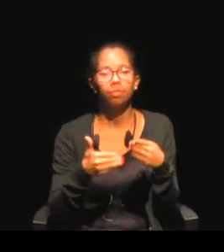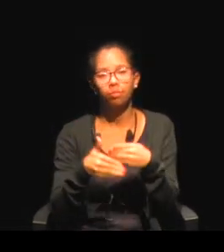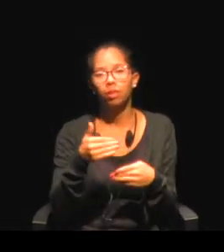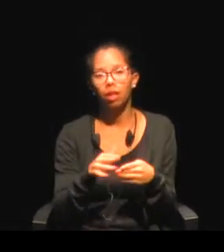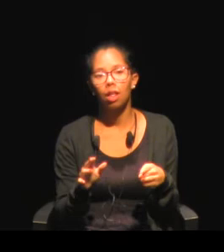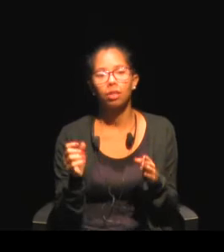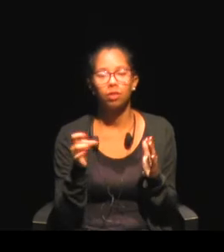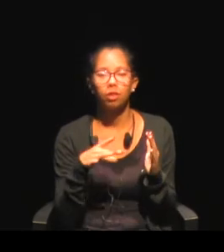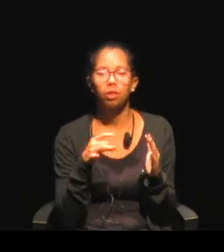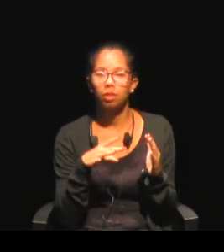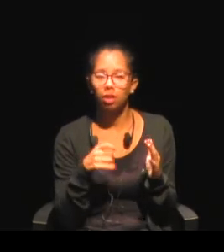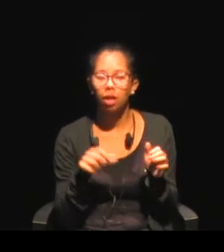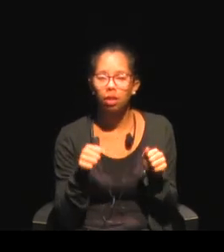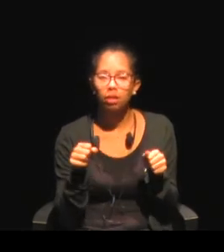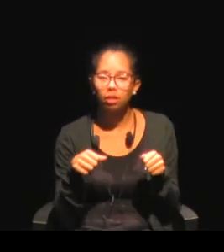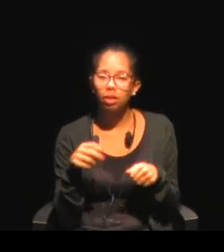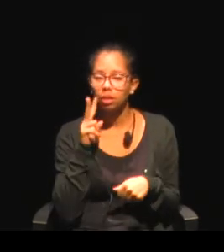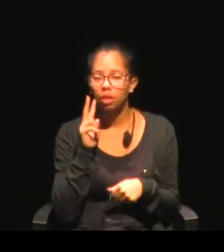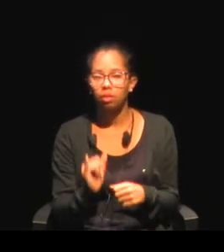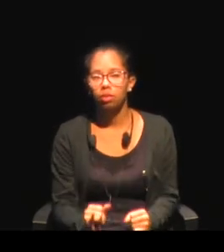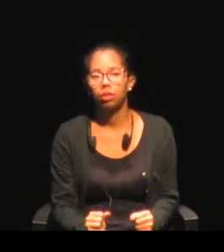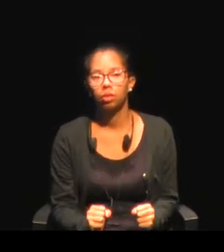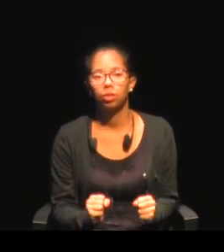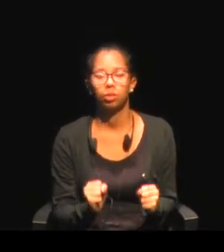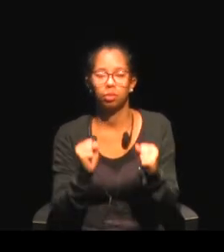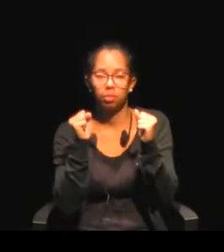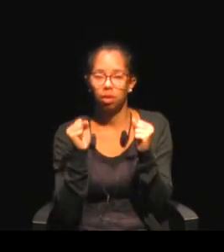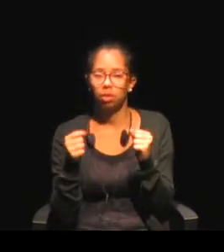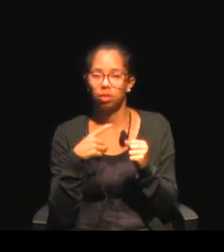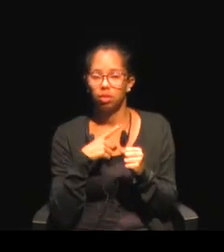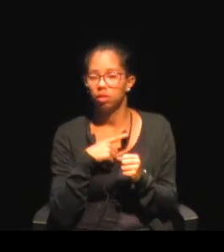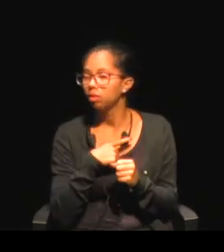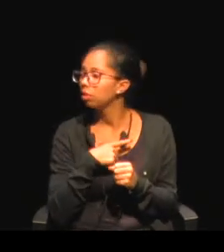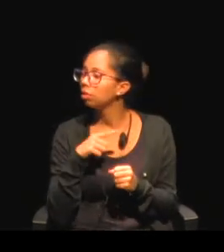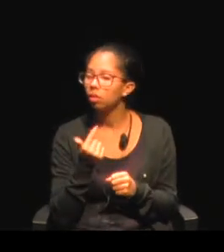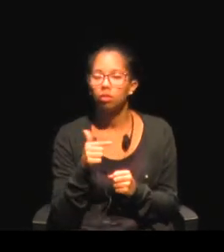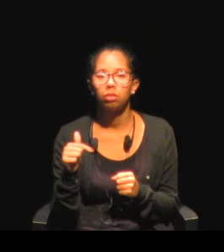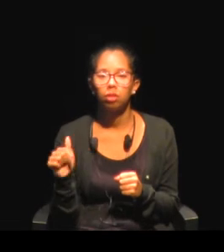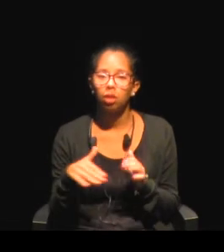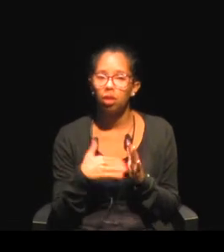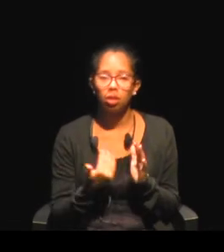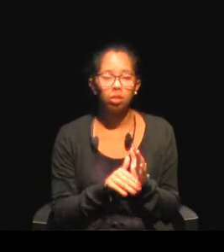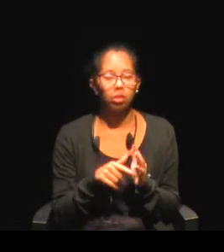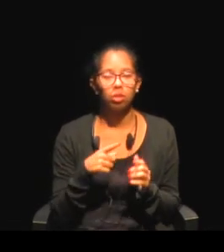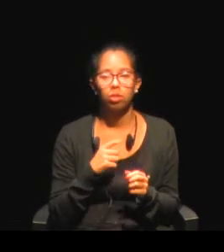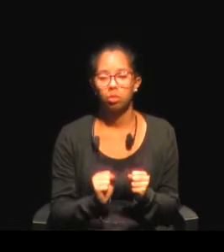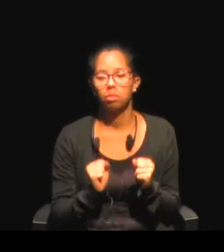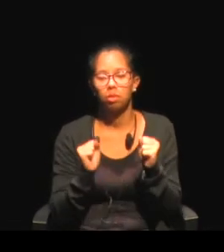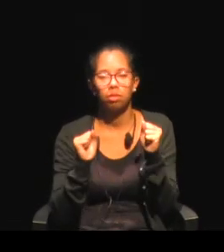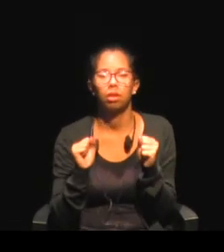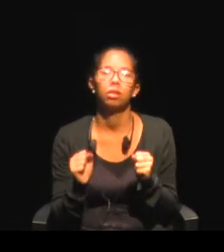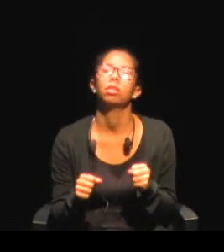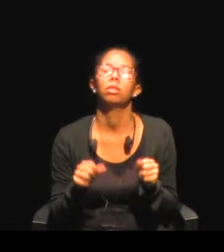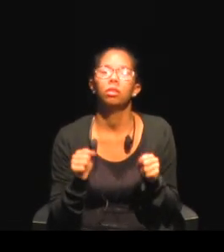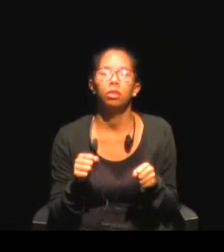varanda, esse espaço intermediário, que já é uma relação entre o público e o privado, construído nessas cidades aí,